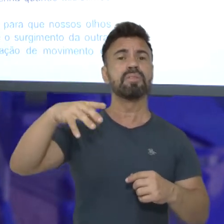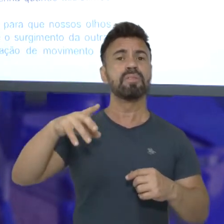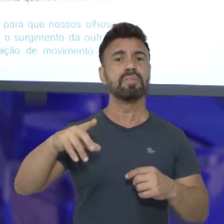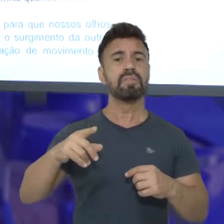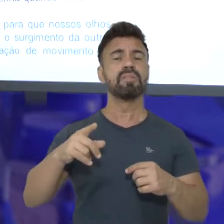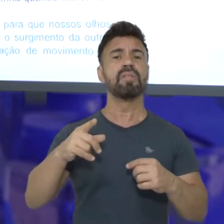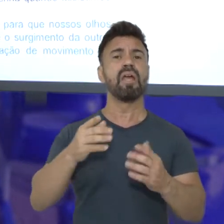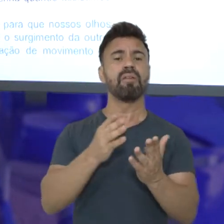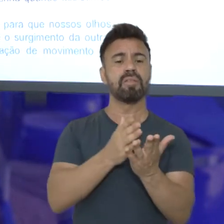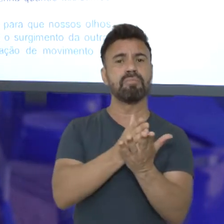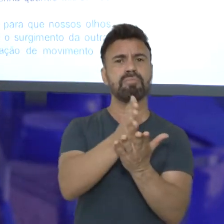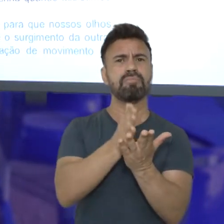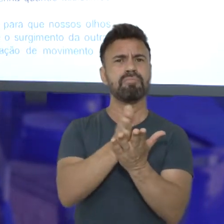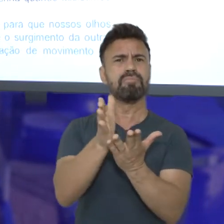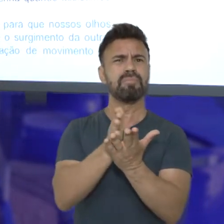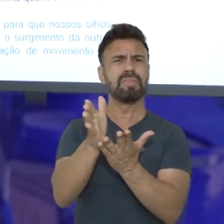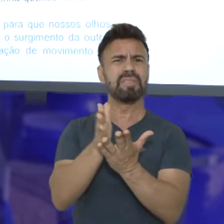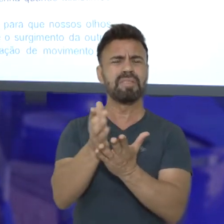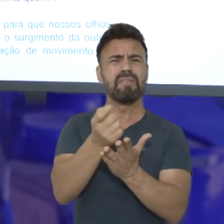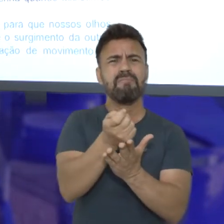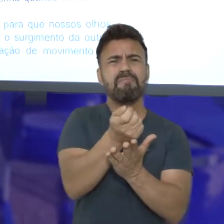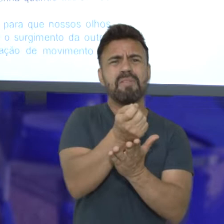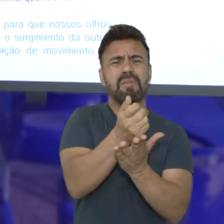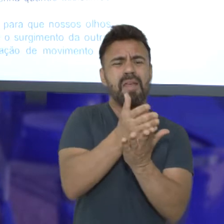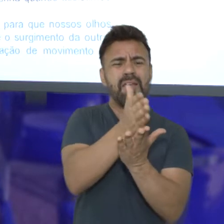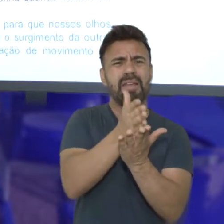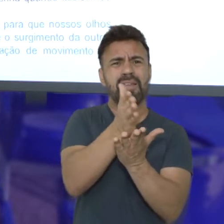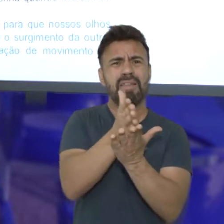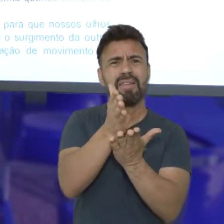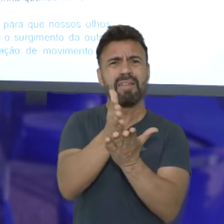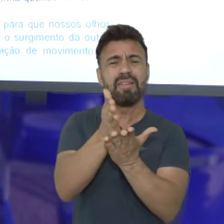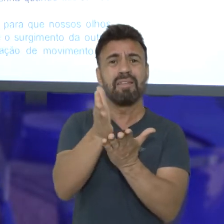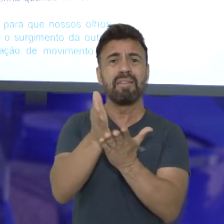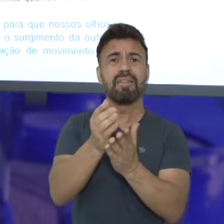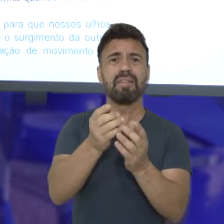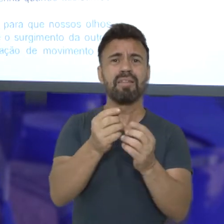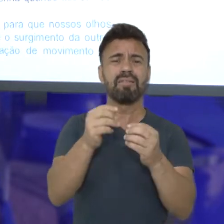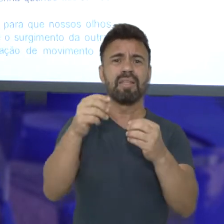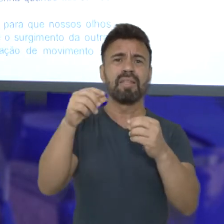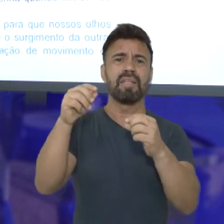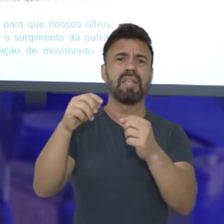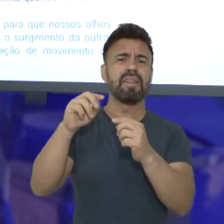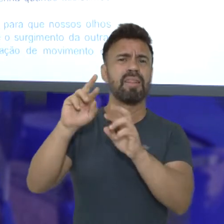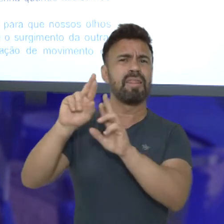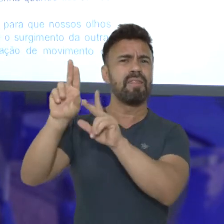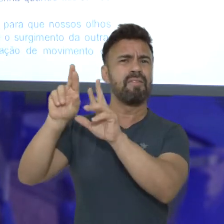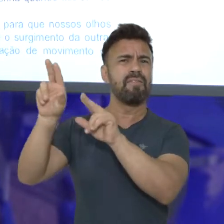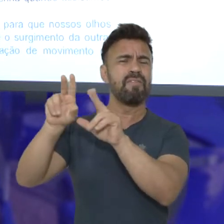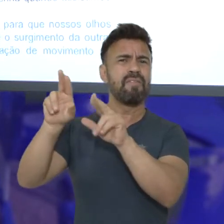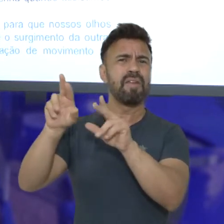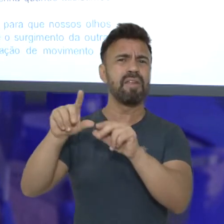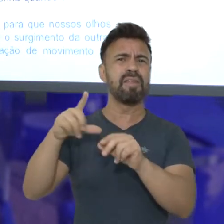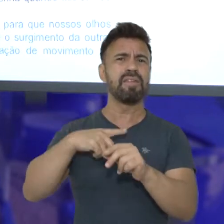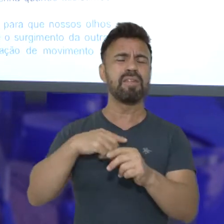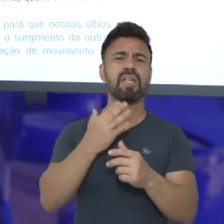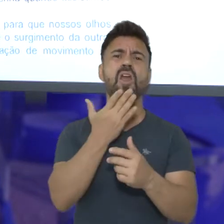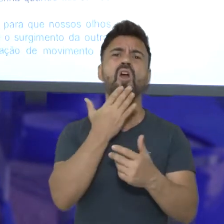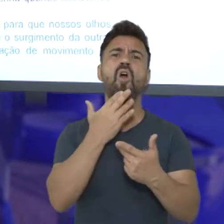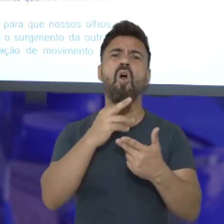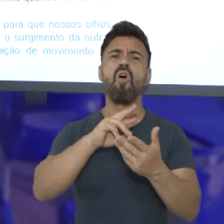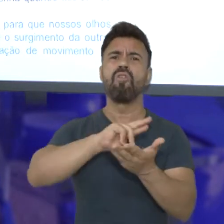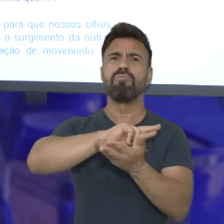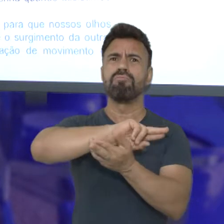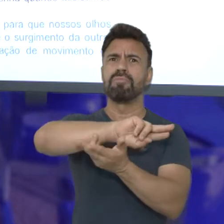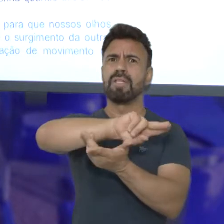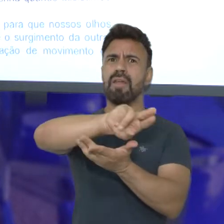ser dividida em imensos pedacinhos, cada pedacinho desse contendo uma frequência diferente que vai determinar um tipo de cor.